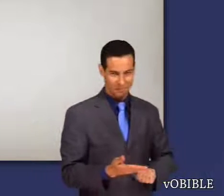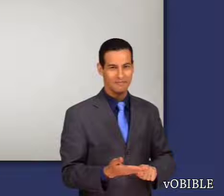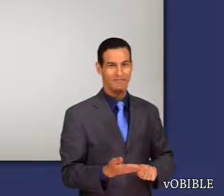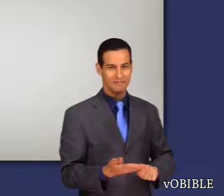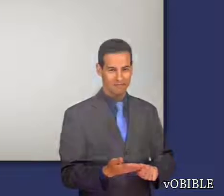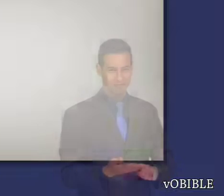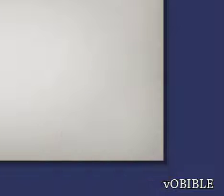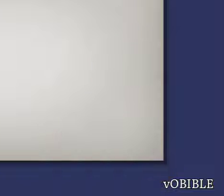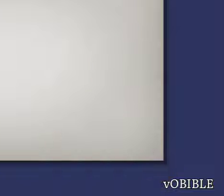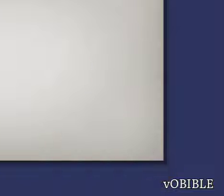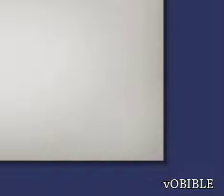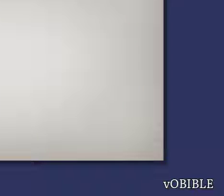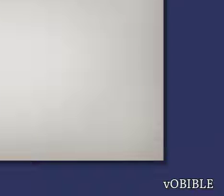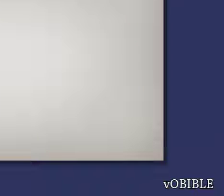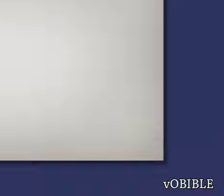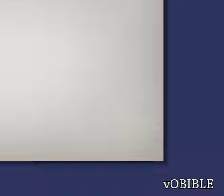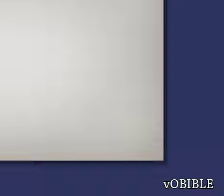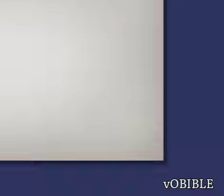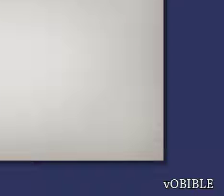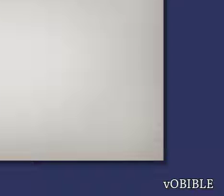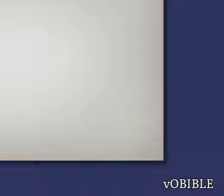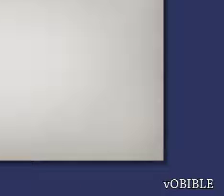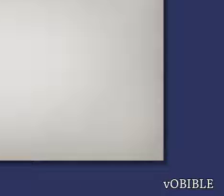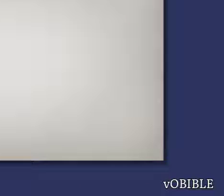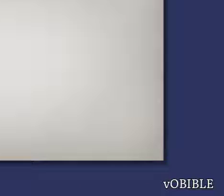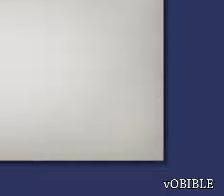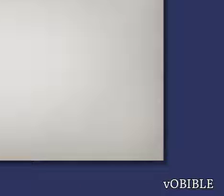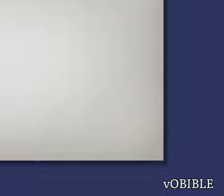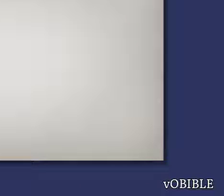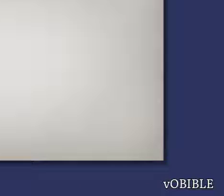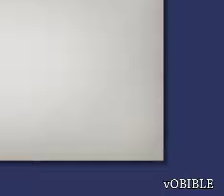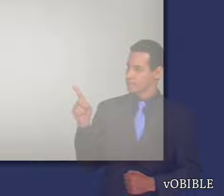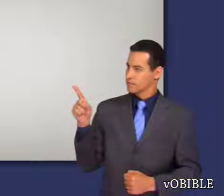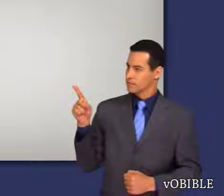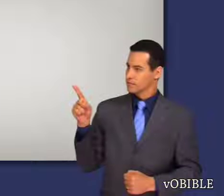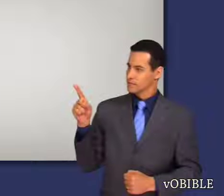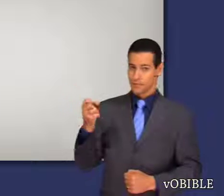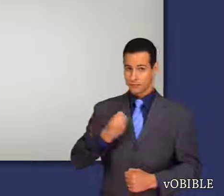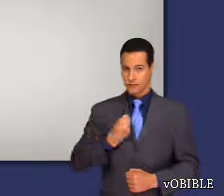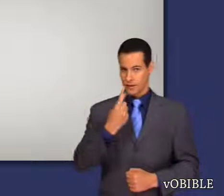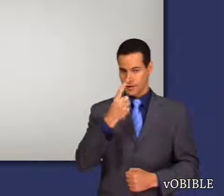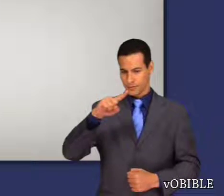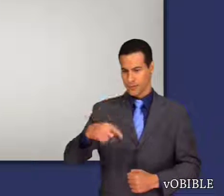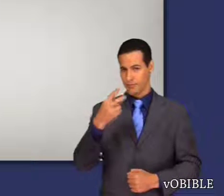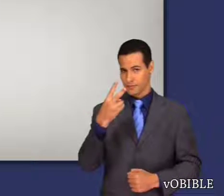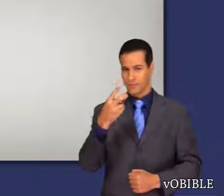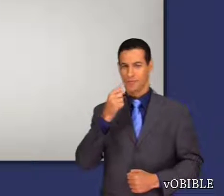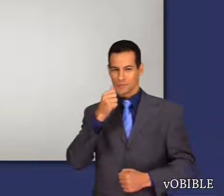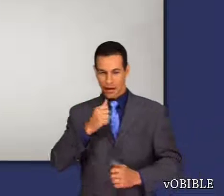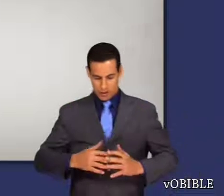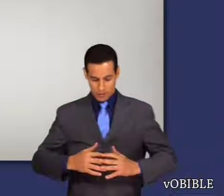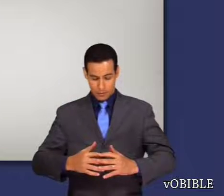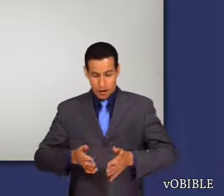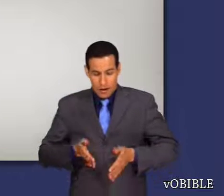O livro de Lucas tem 24 capítulos. Os capítulos 1 e 2 dão informações sobre os primeiros anos de vida de